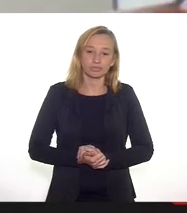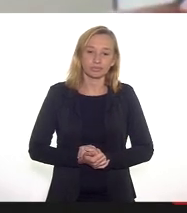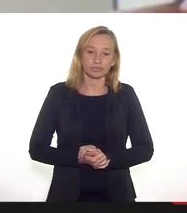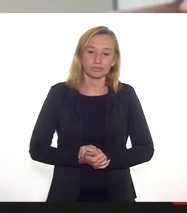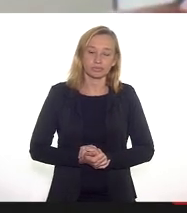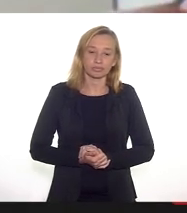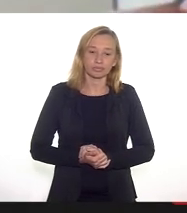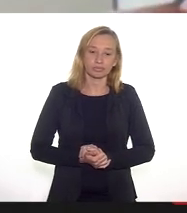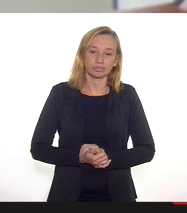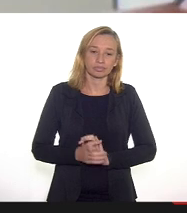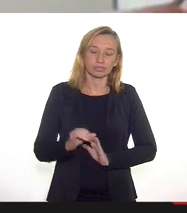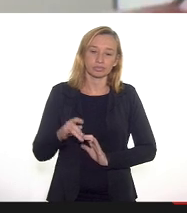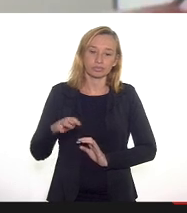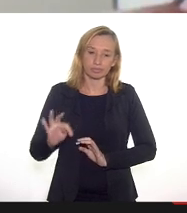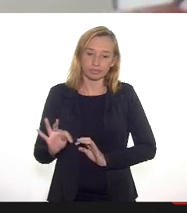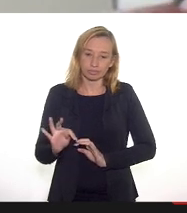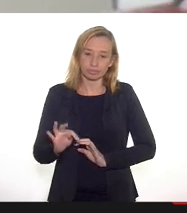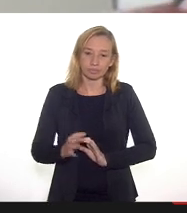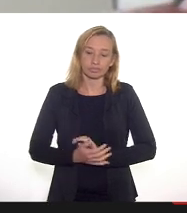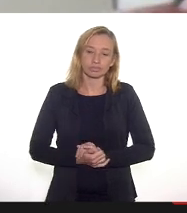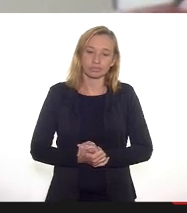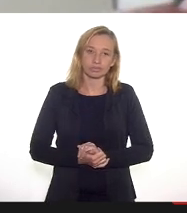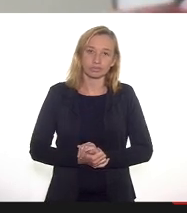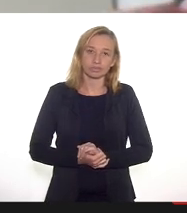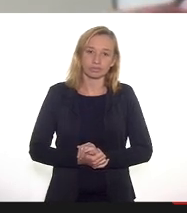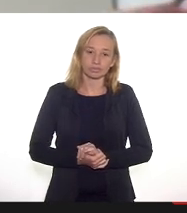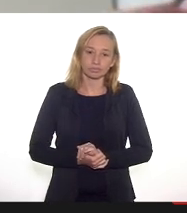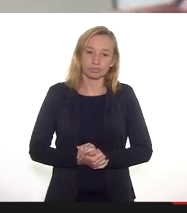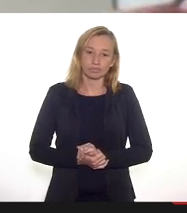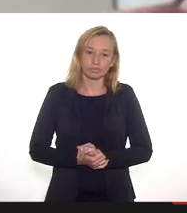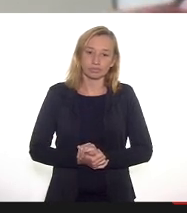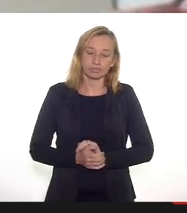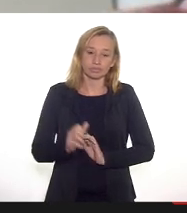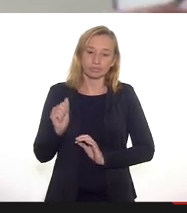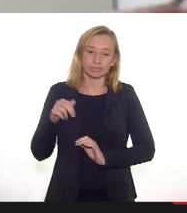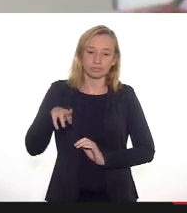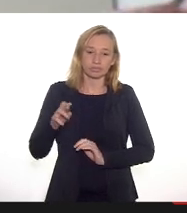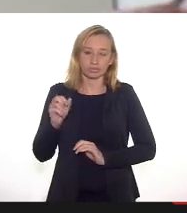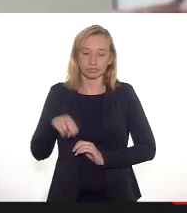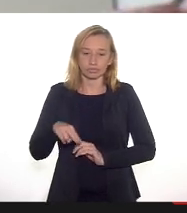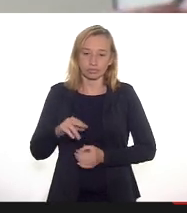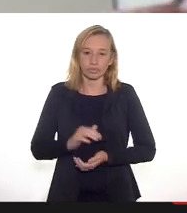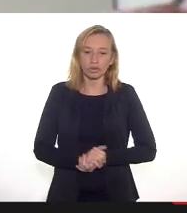da FENET, o Anderson Ramon.